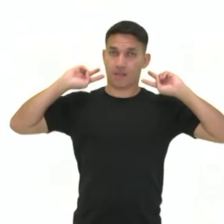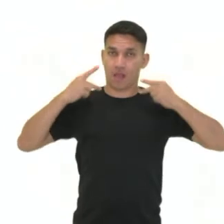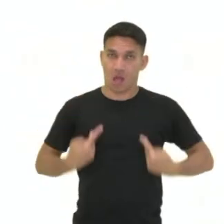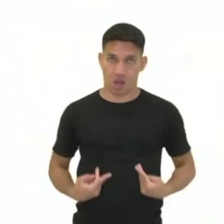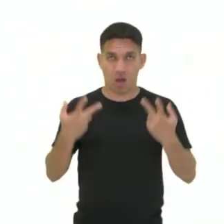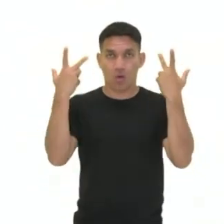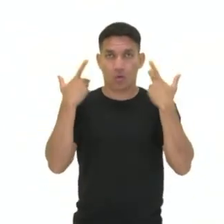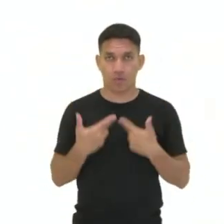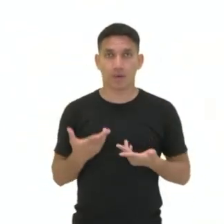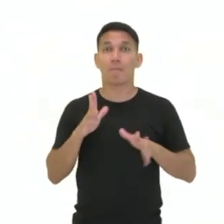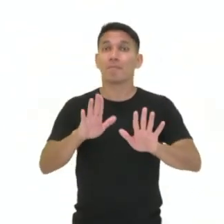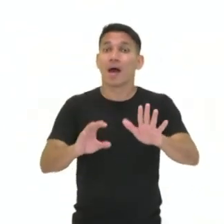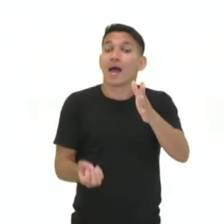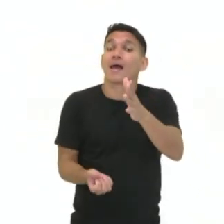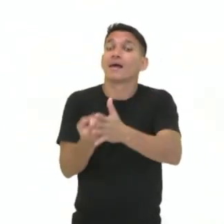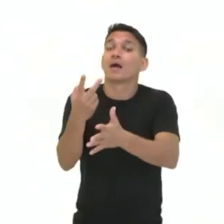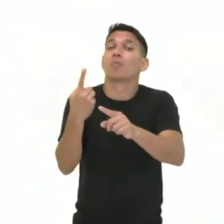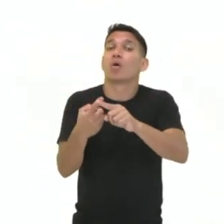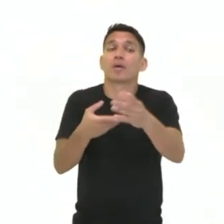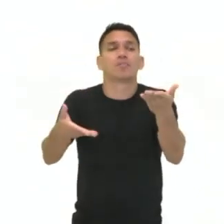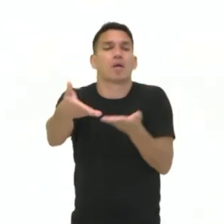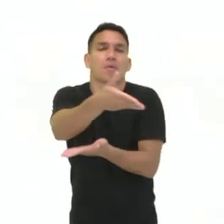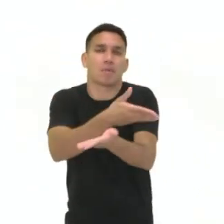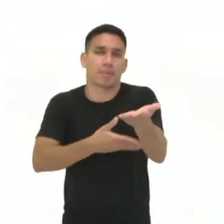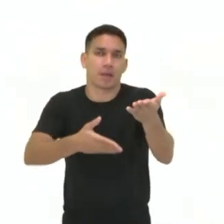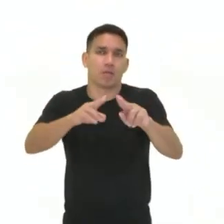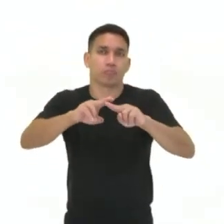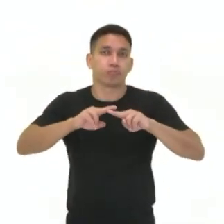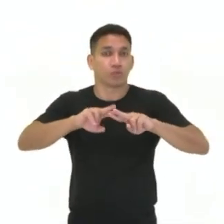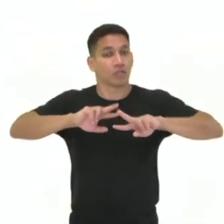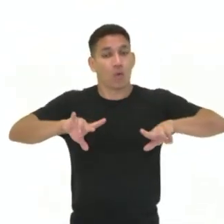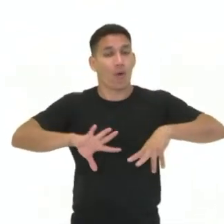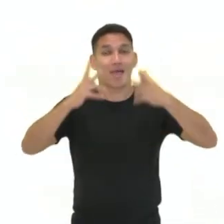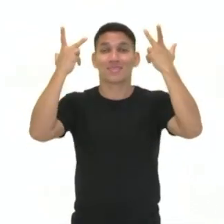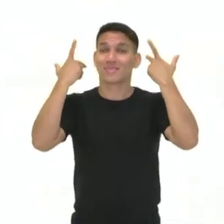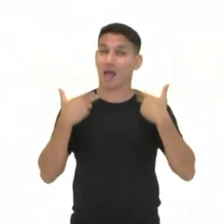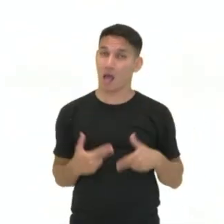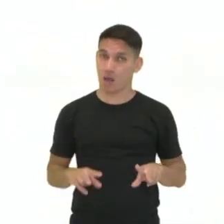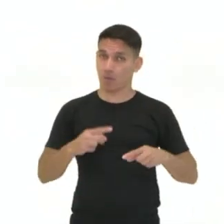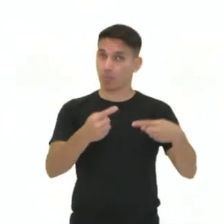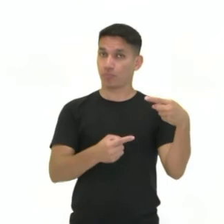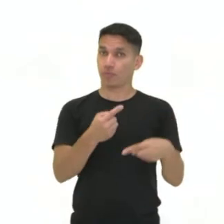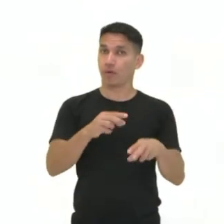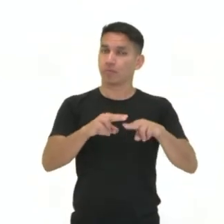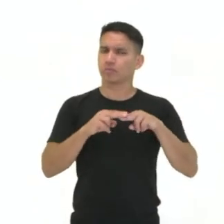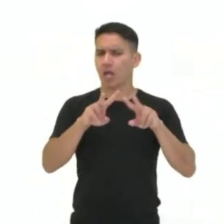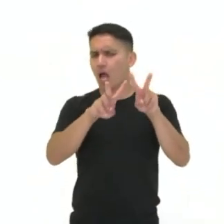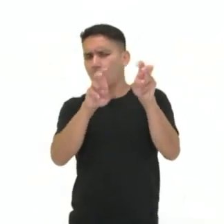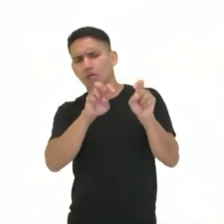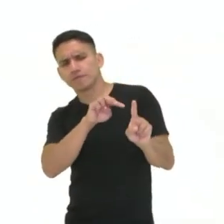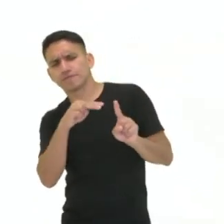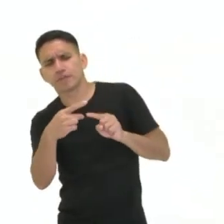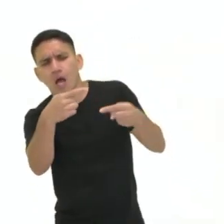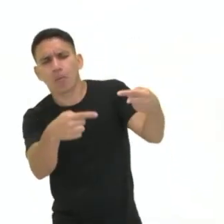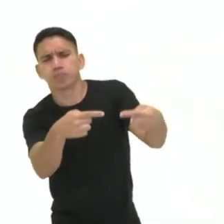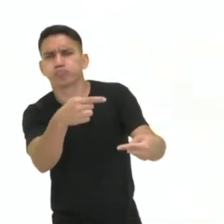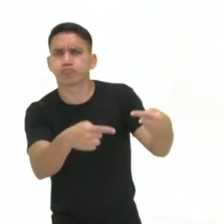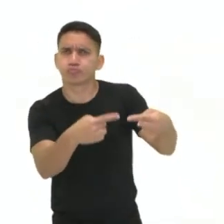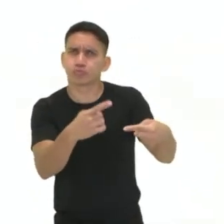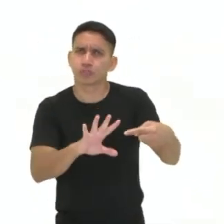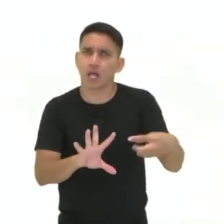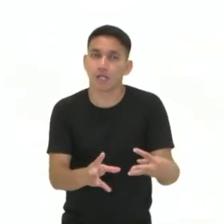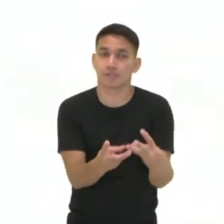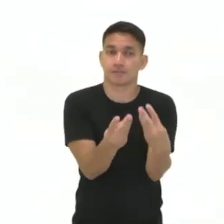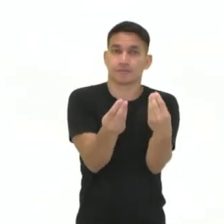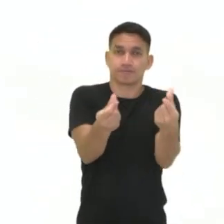relações humanas. Não sendo naturalmente políticos, a esfera política dignifica a condição humana. O